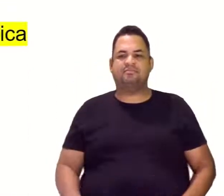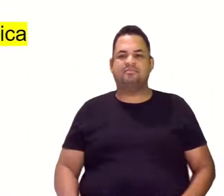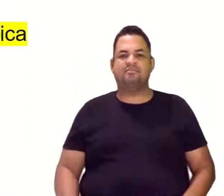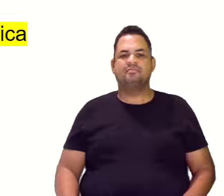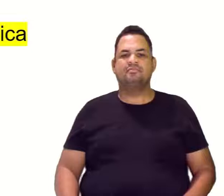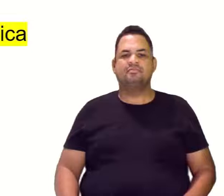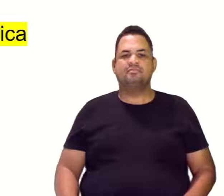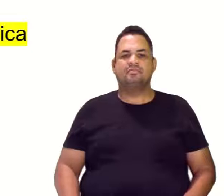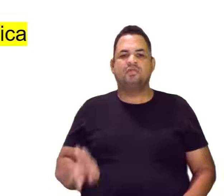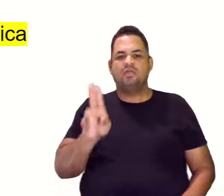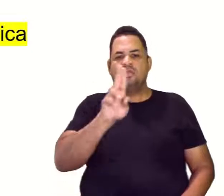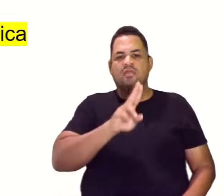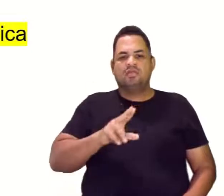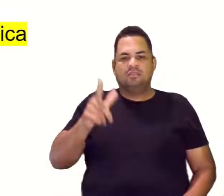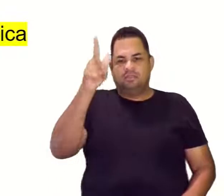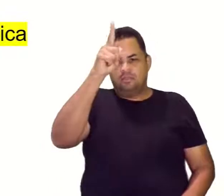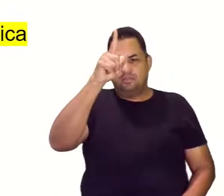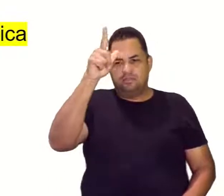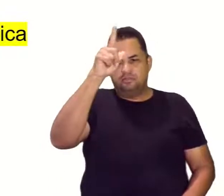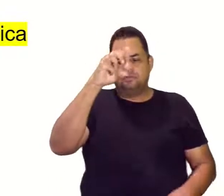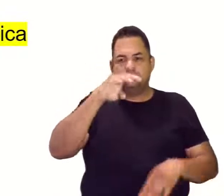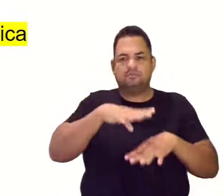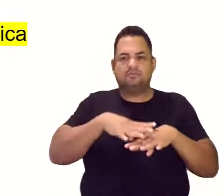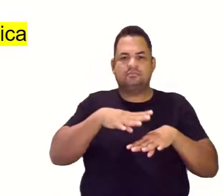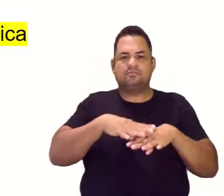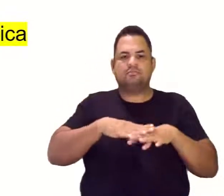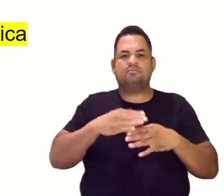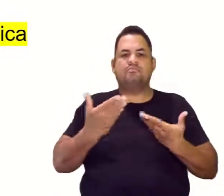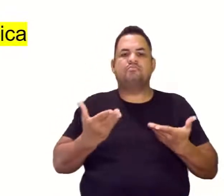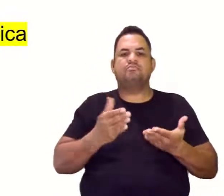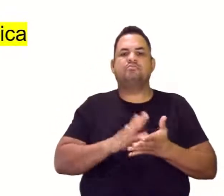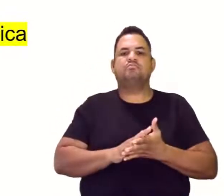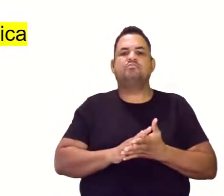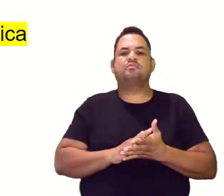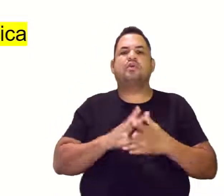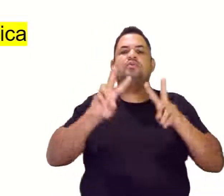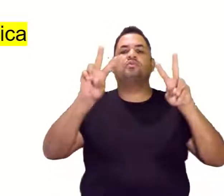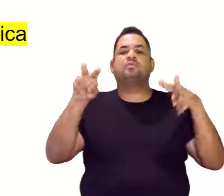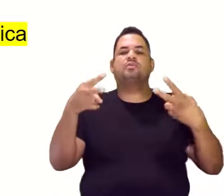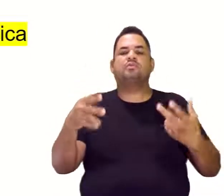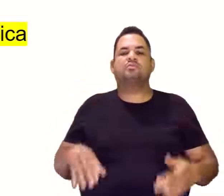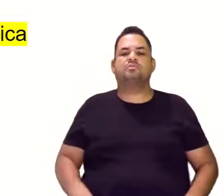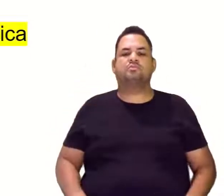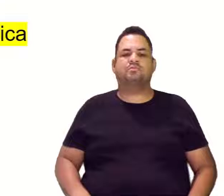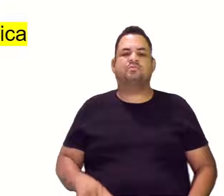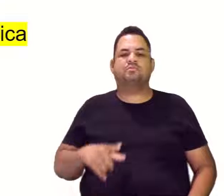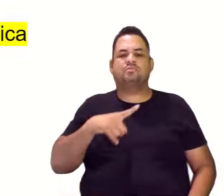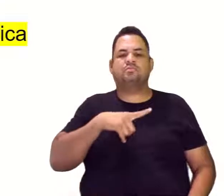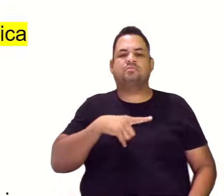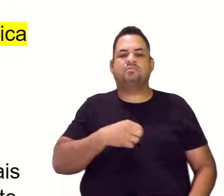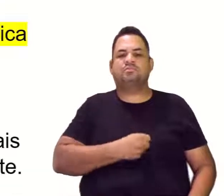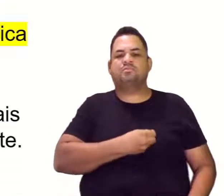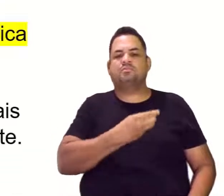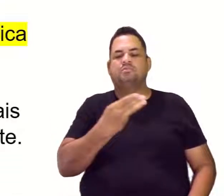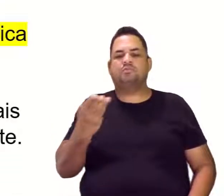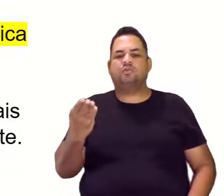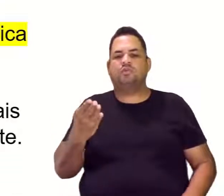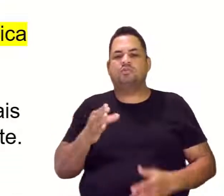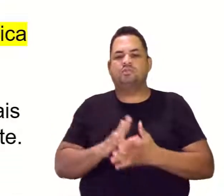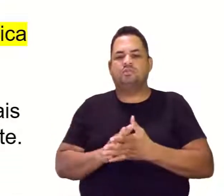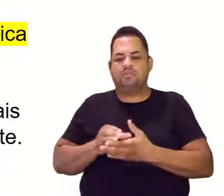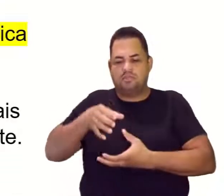lá. Aplicação agora lógica matemática do que esse assunto está trabalhando. Para obtermos a maior quantidade de